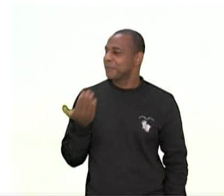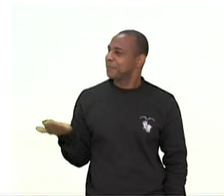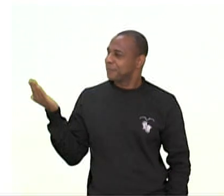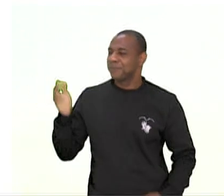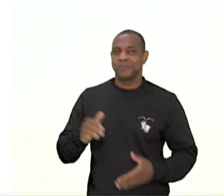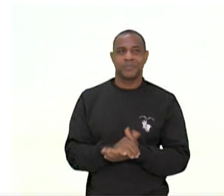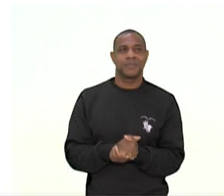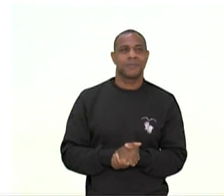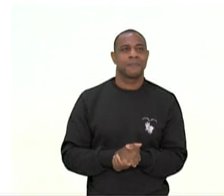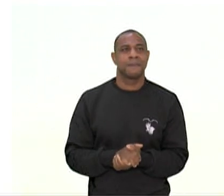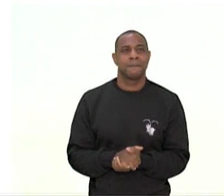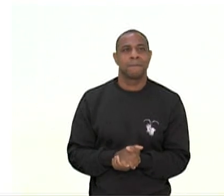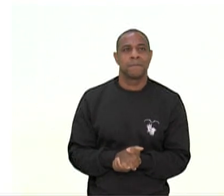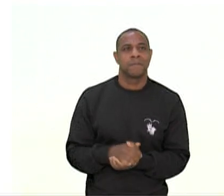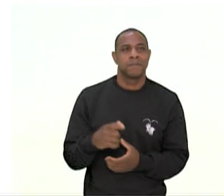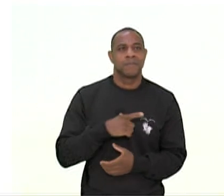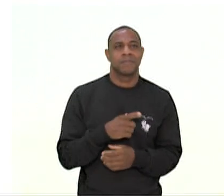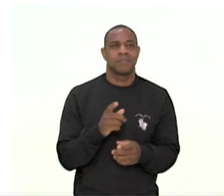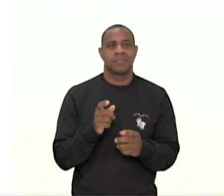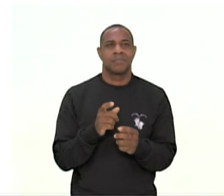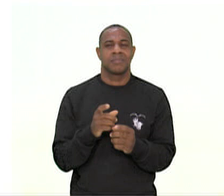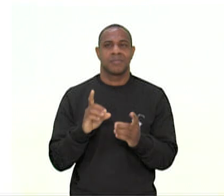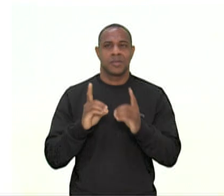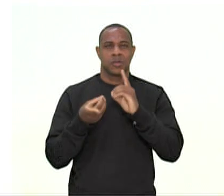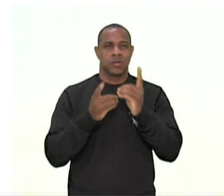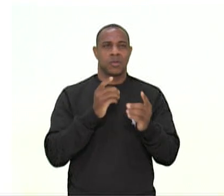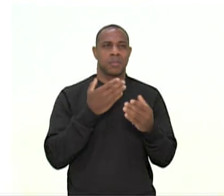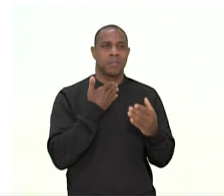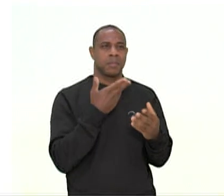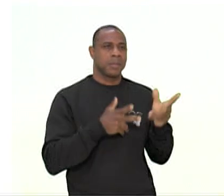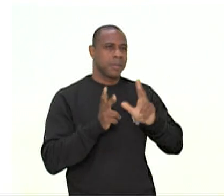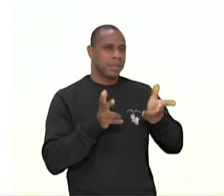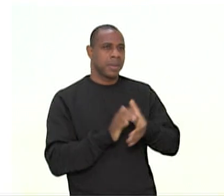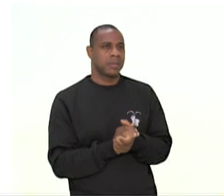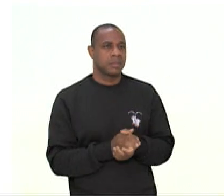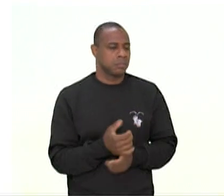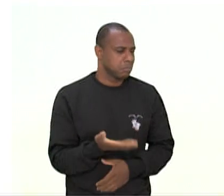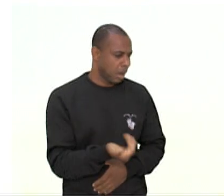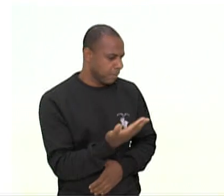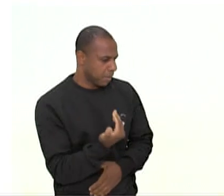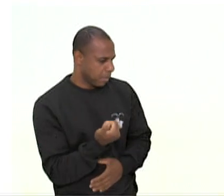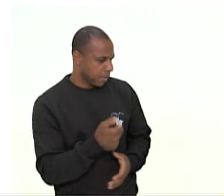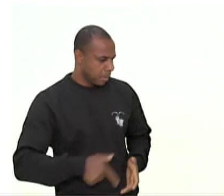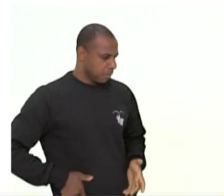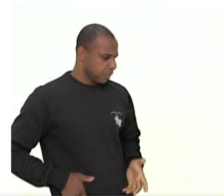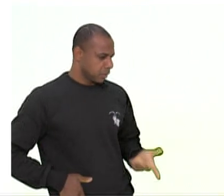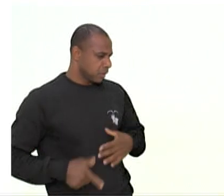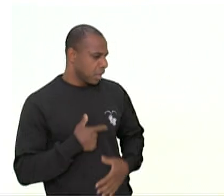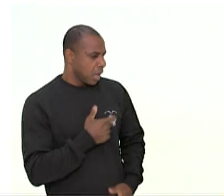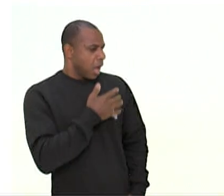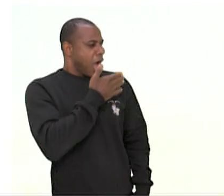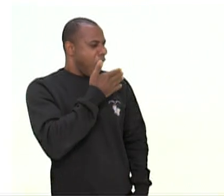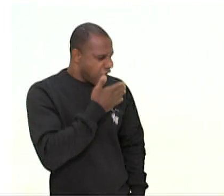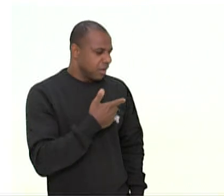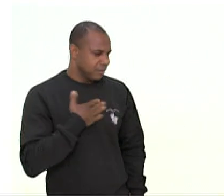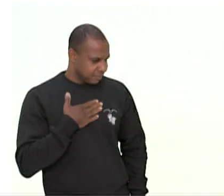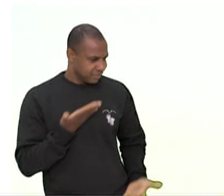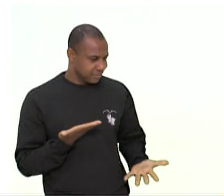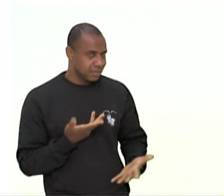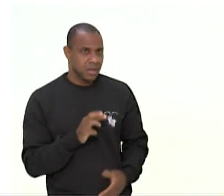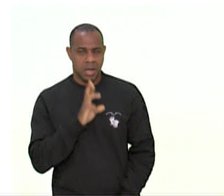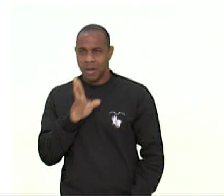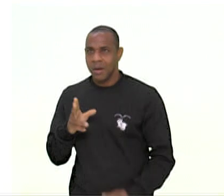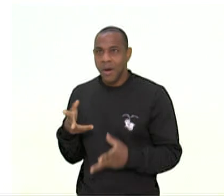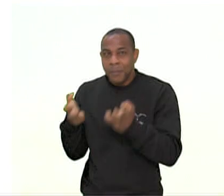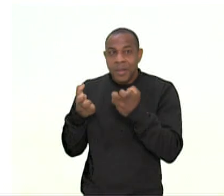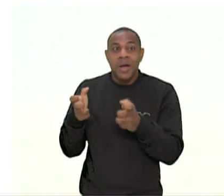resposta certa. Aqui temos um diálogo. Rápido, dona, passa a bolsa, senão eu espirro. Observe e responda,